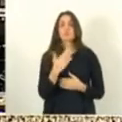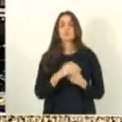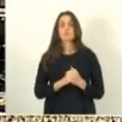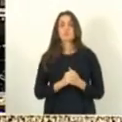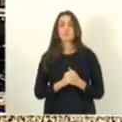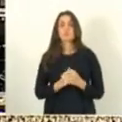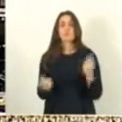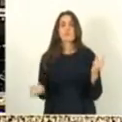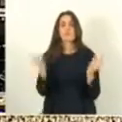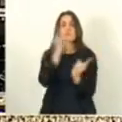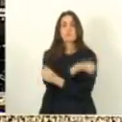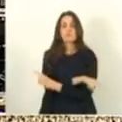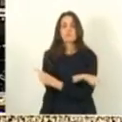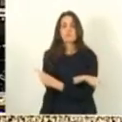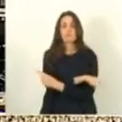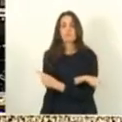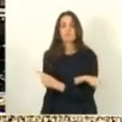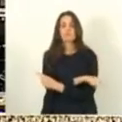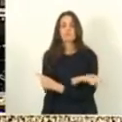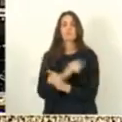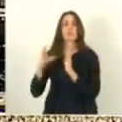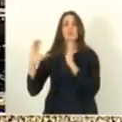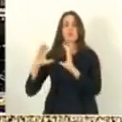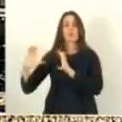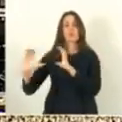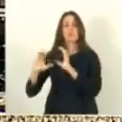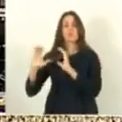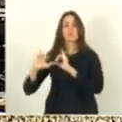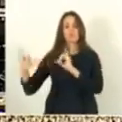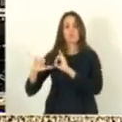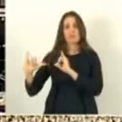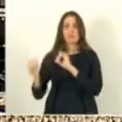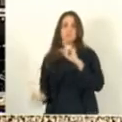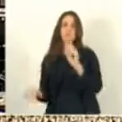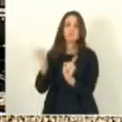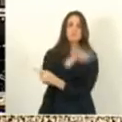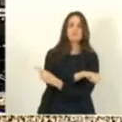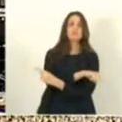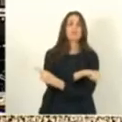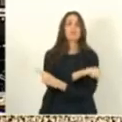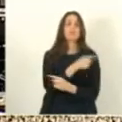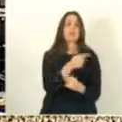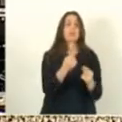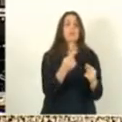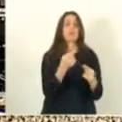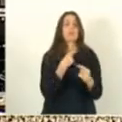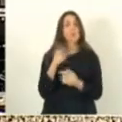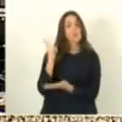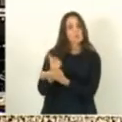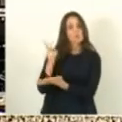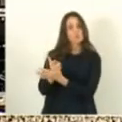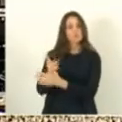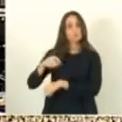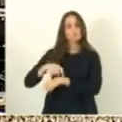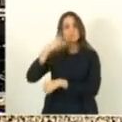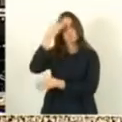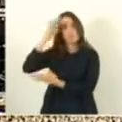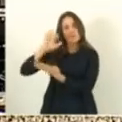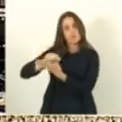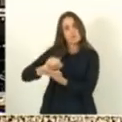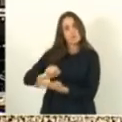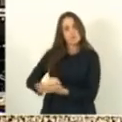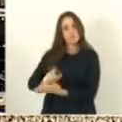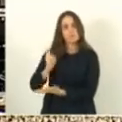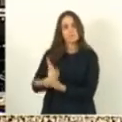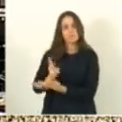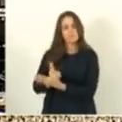a inversão da fase das comunicações, preservando os oradores, para que nós possamos ir